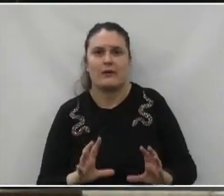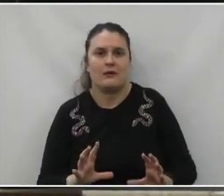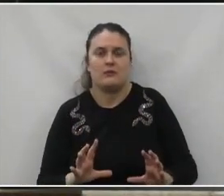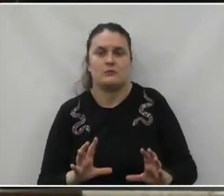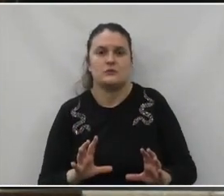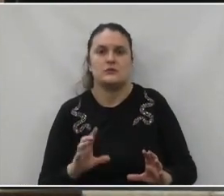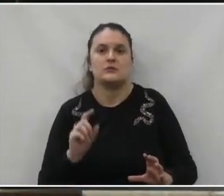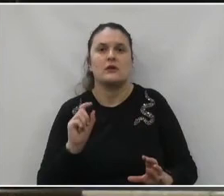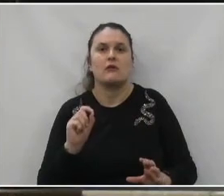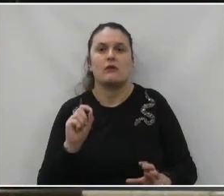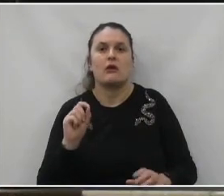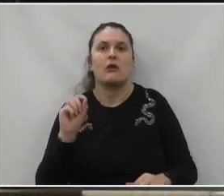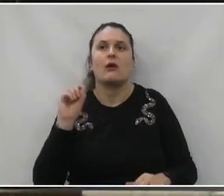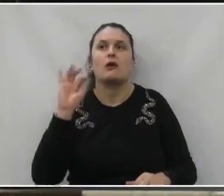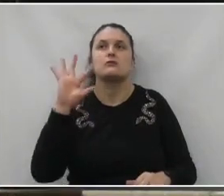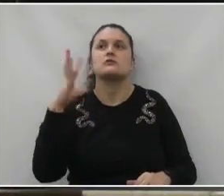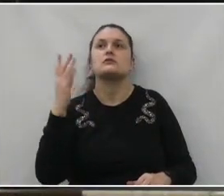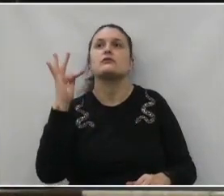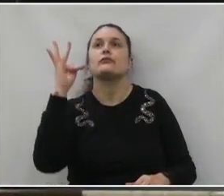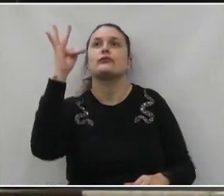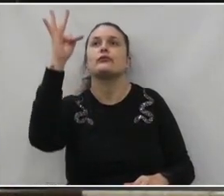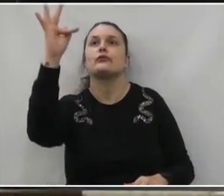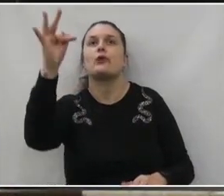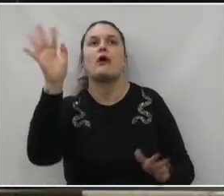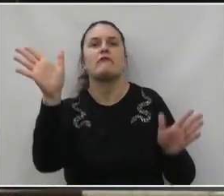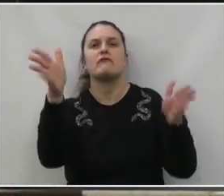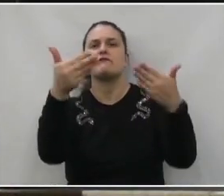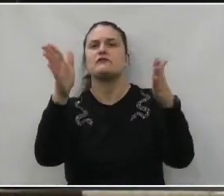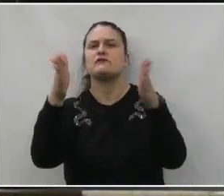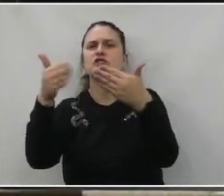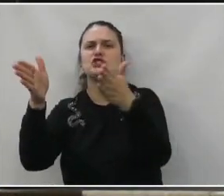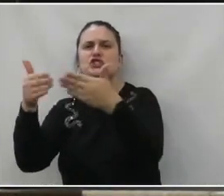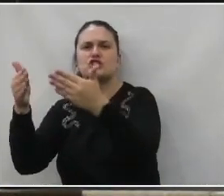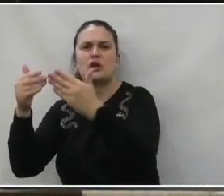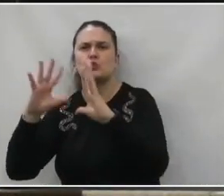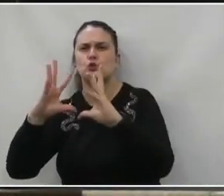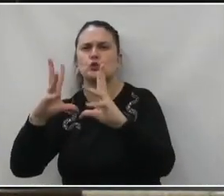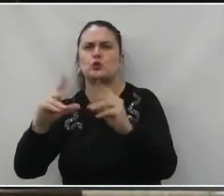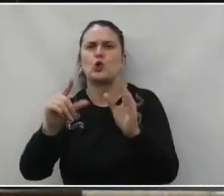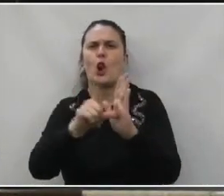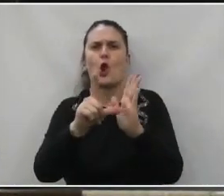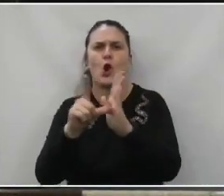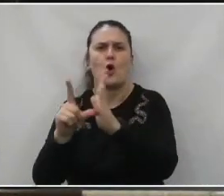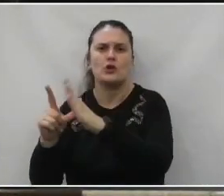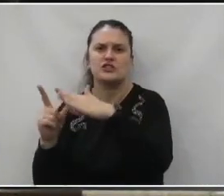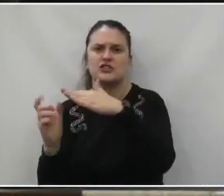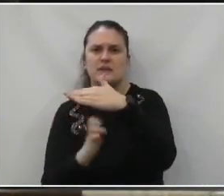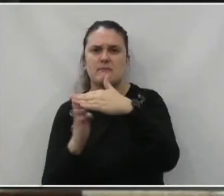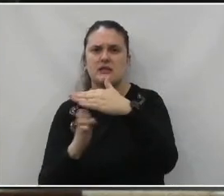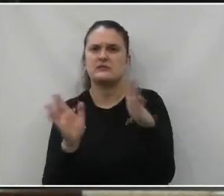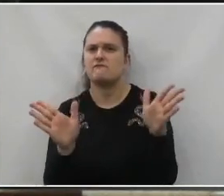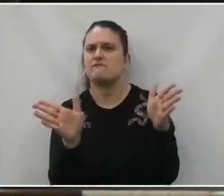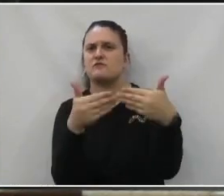que aconteça lá na frente de ter que fechar o comércio, de fazer outras